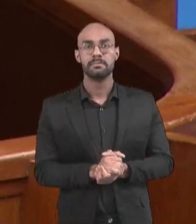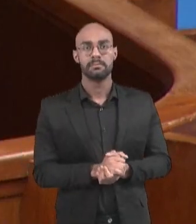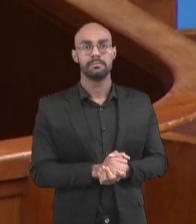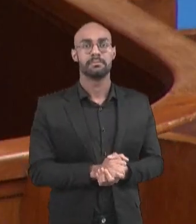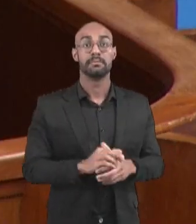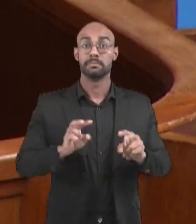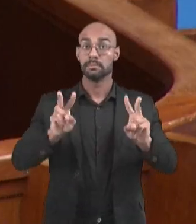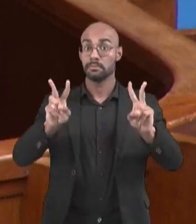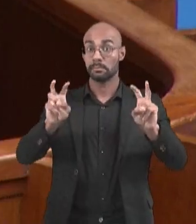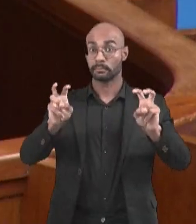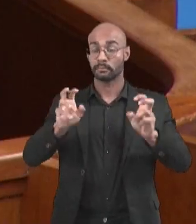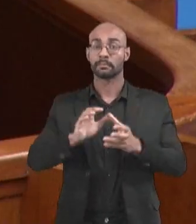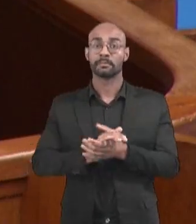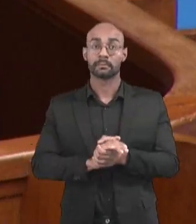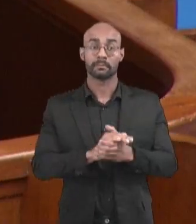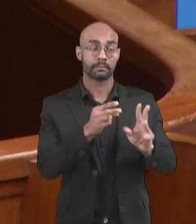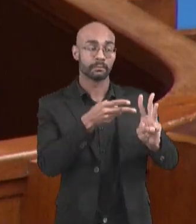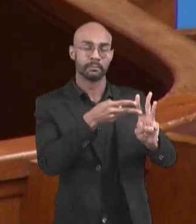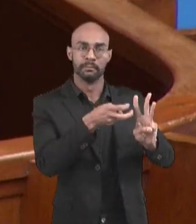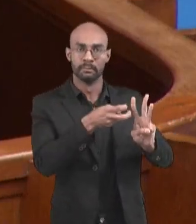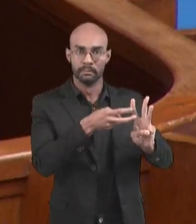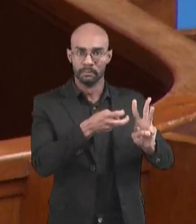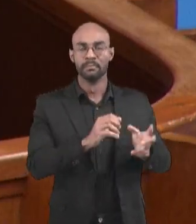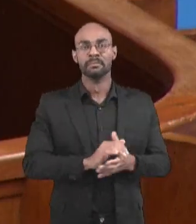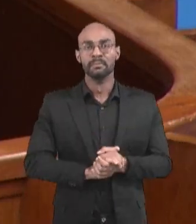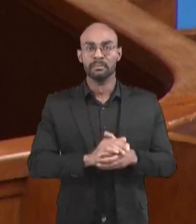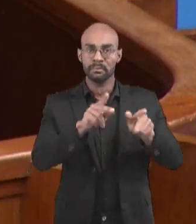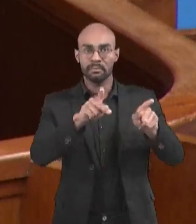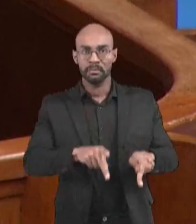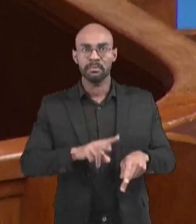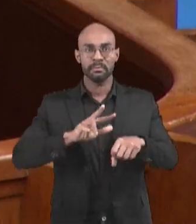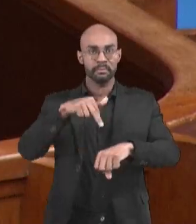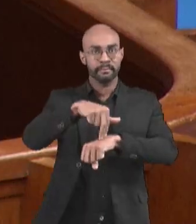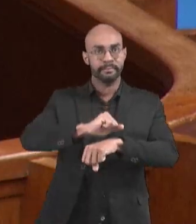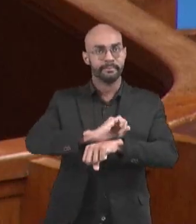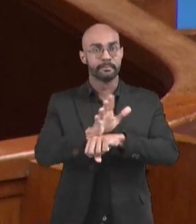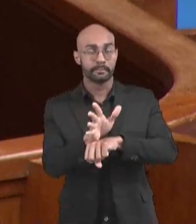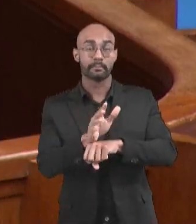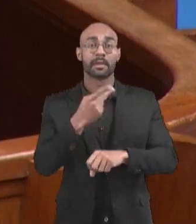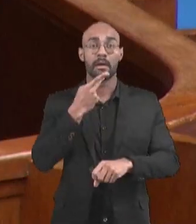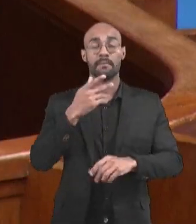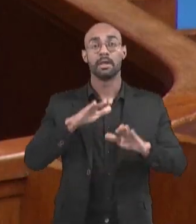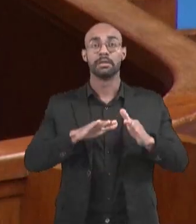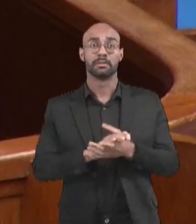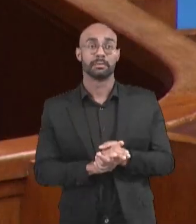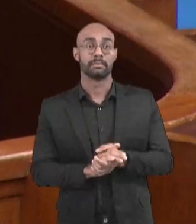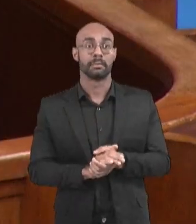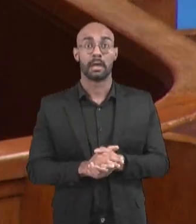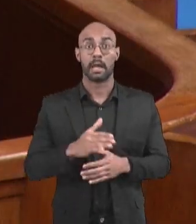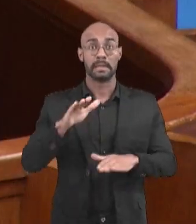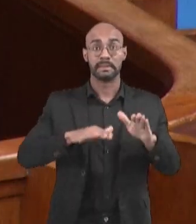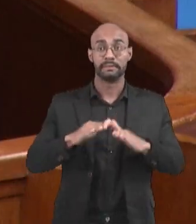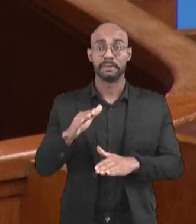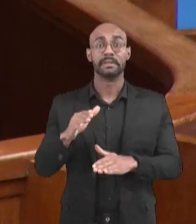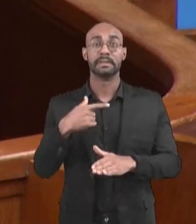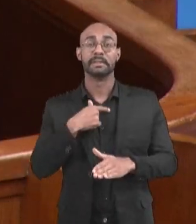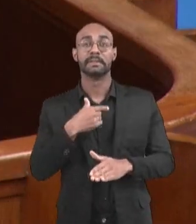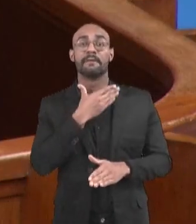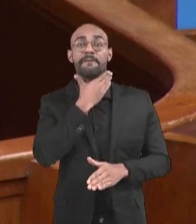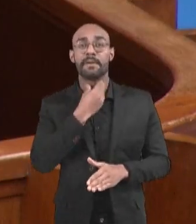que é as questões indígenas, que estão falando coisa aqui que, primeiro, não existe,